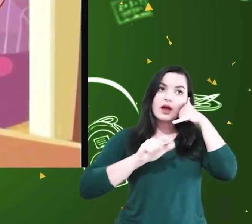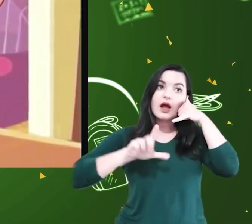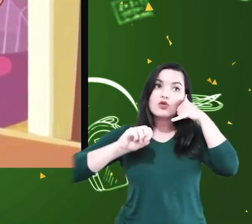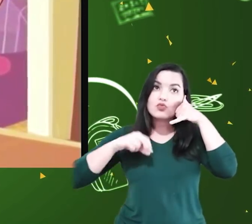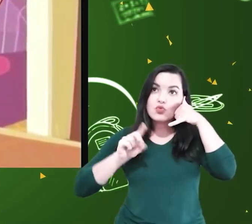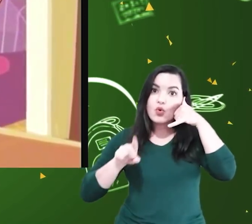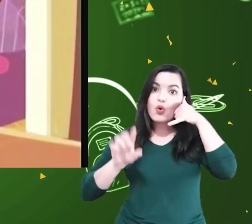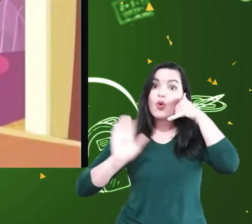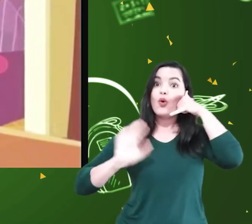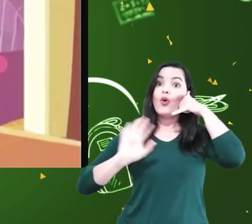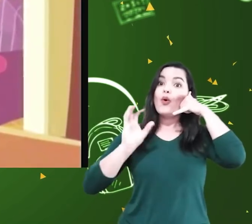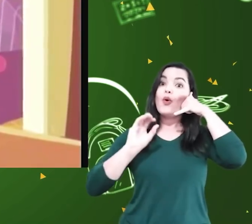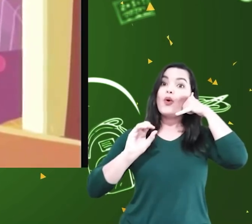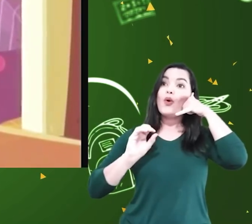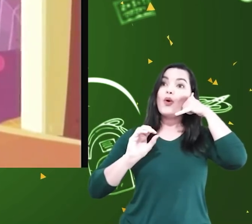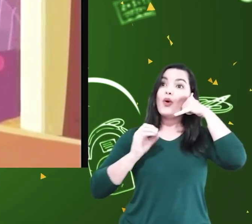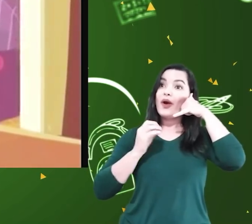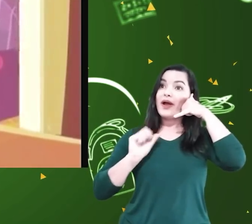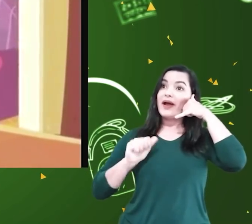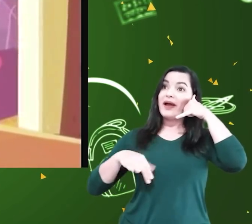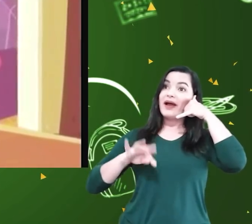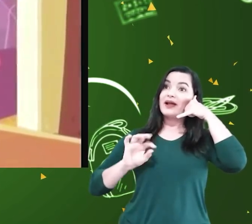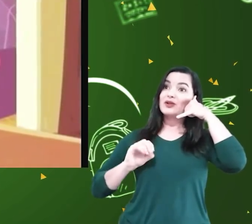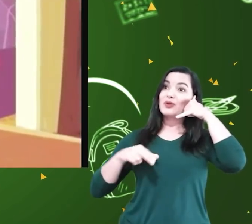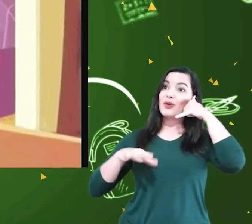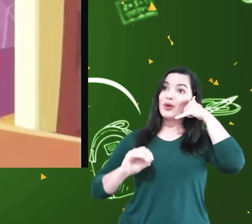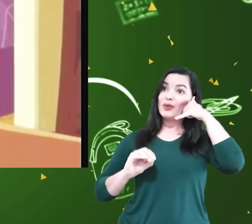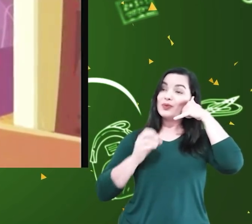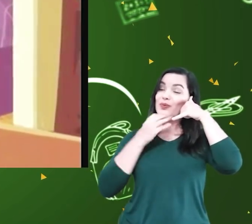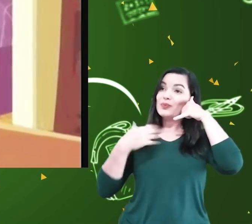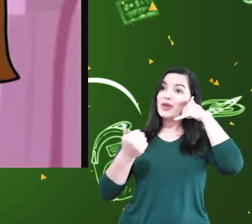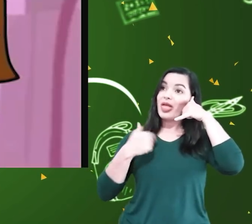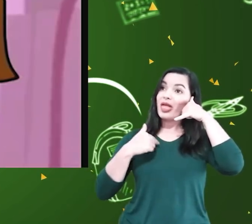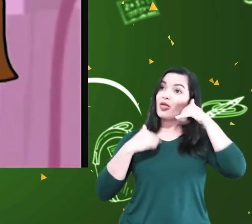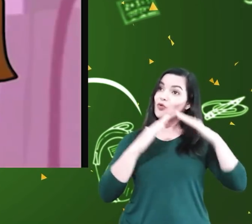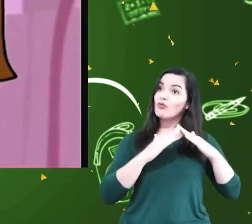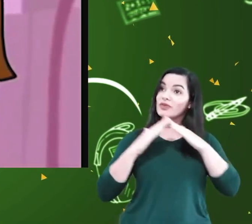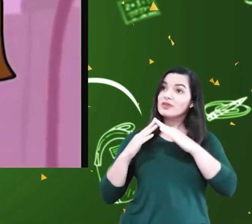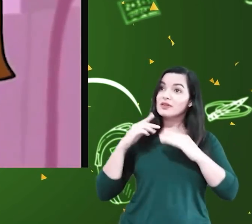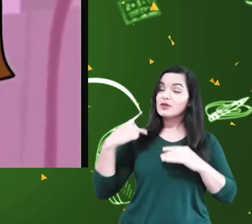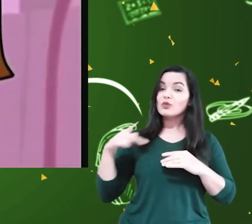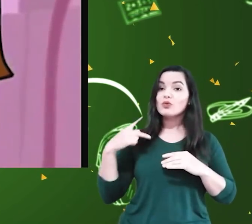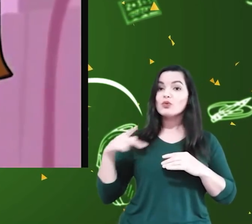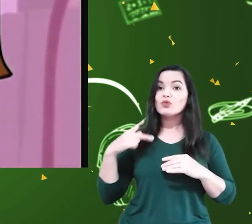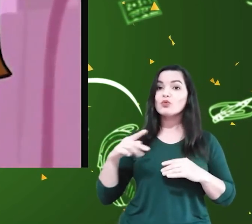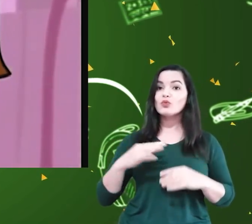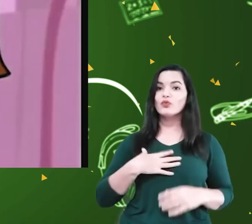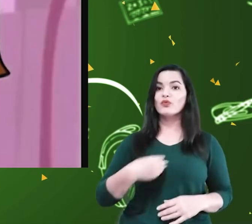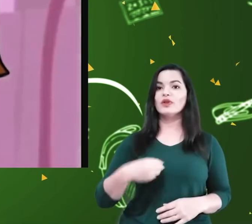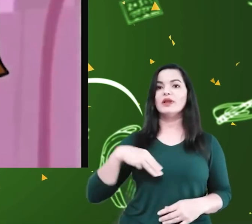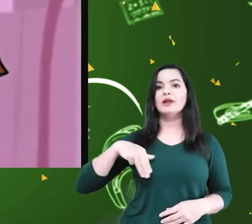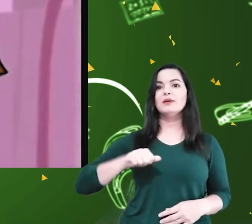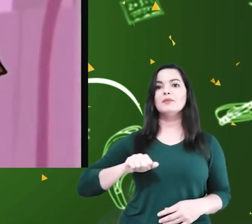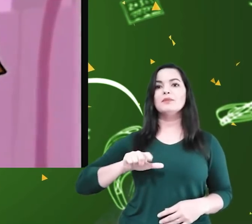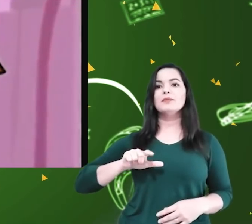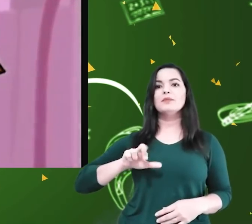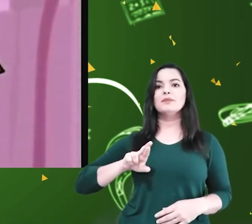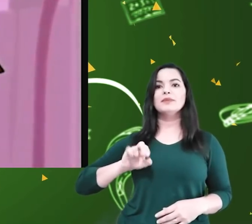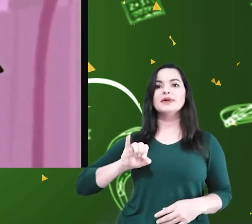Alô? Oi, seu Antônio. É a Teca, filha da Marília. O senhor notou que tá saindo fumaça da sua